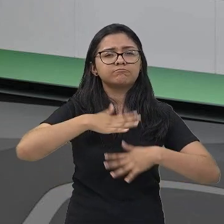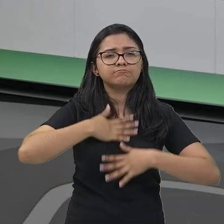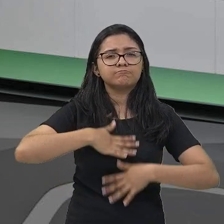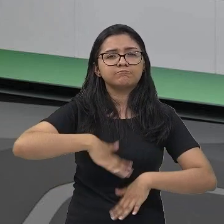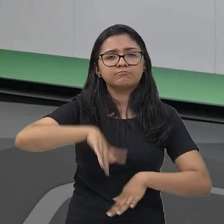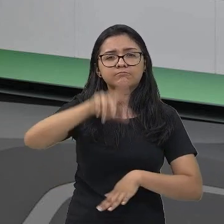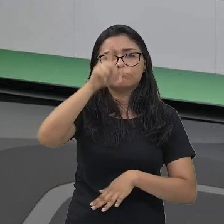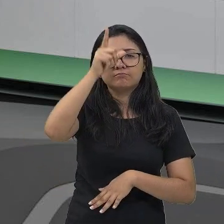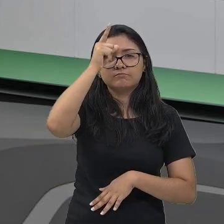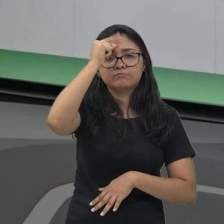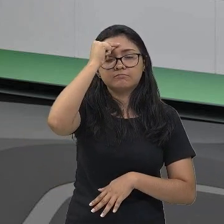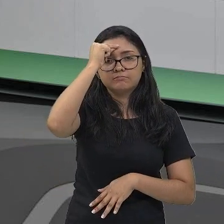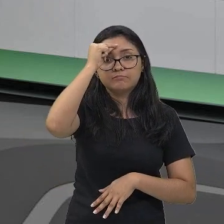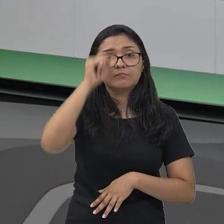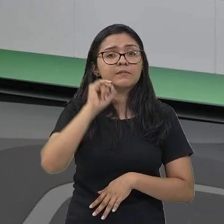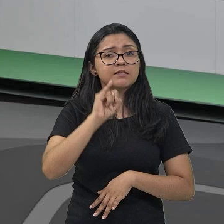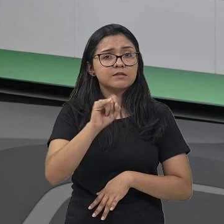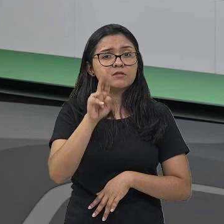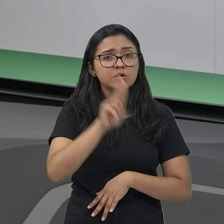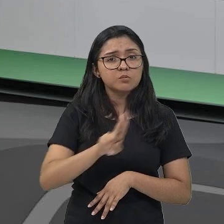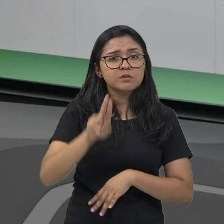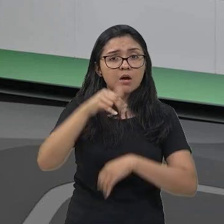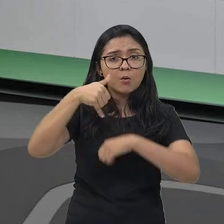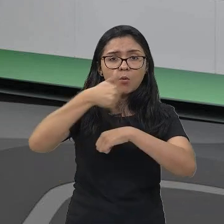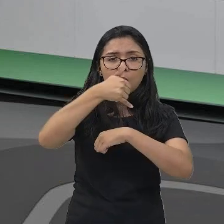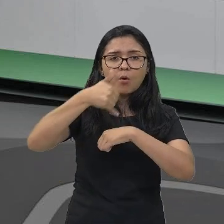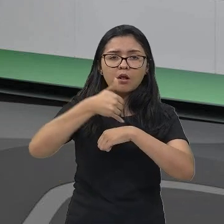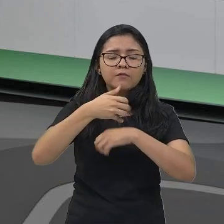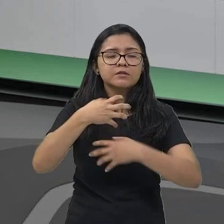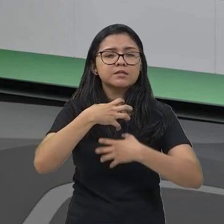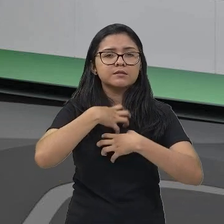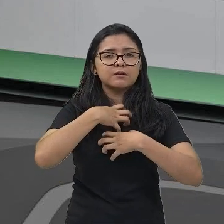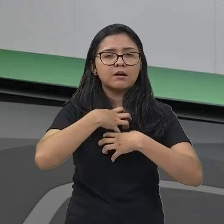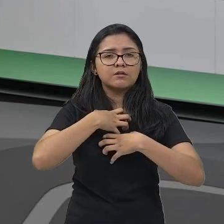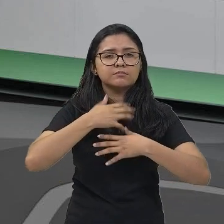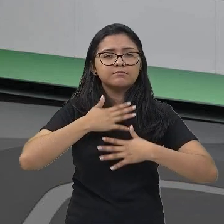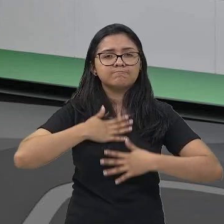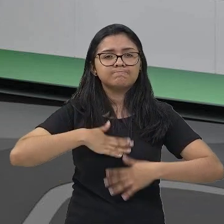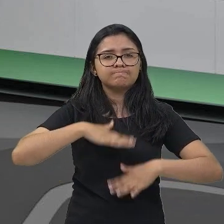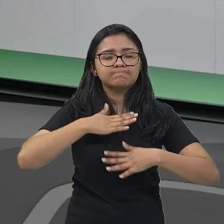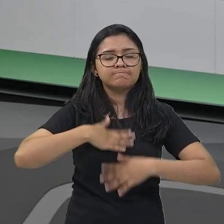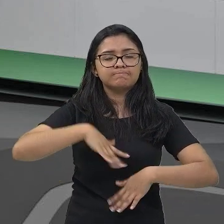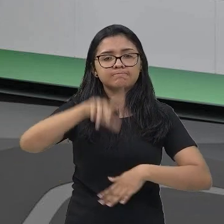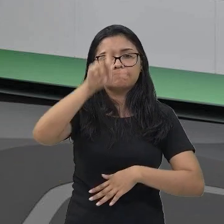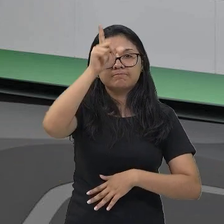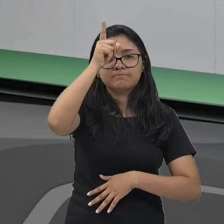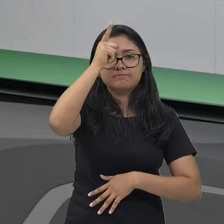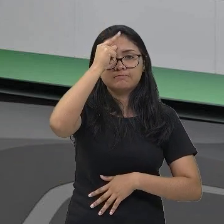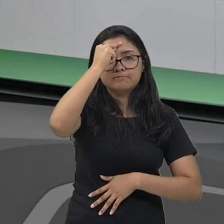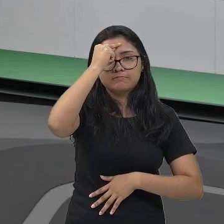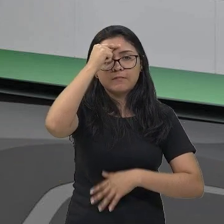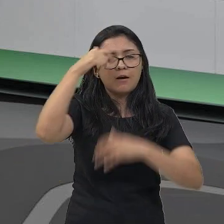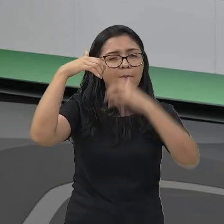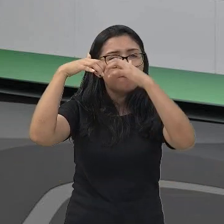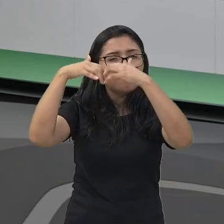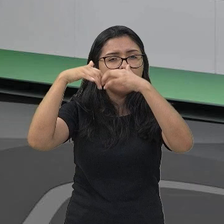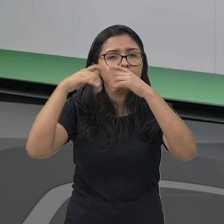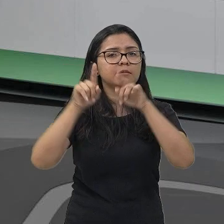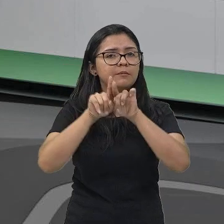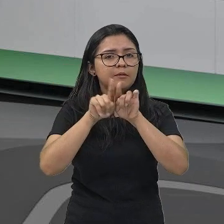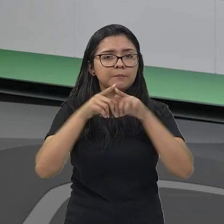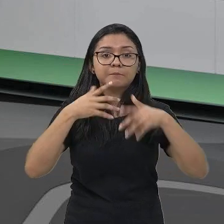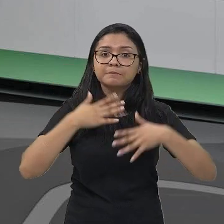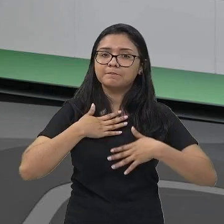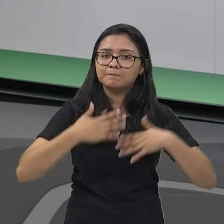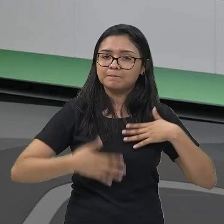coloca algumas gotas desse óleo de lavanda, você já começa a ter um relaxamento da mente, do corpo. Então, fica a